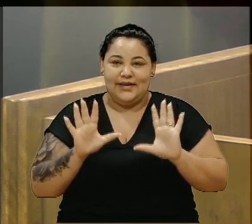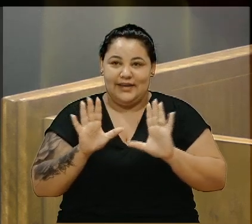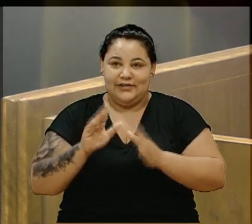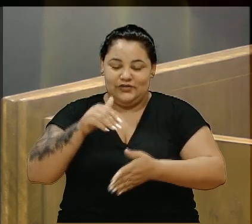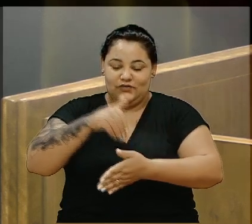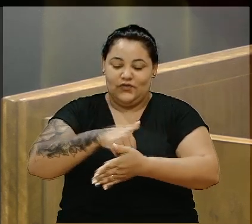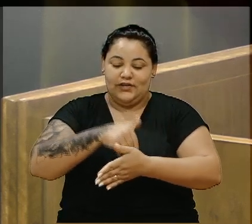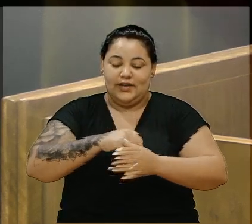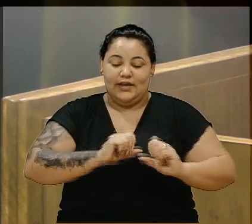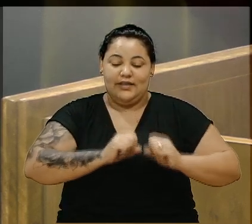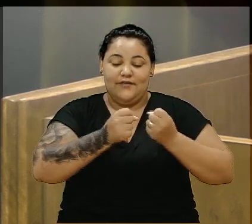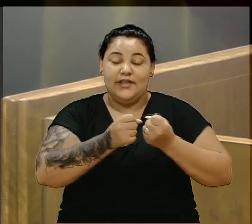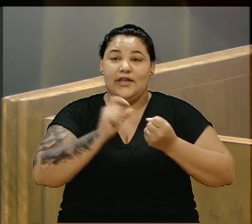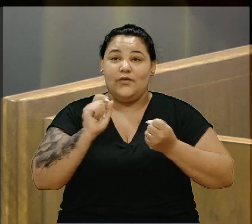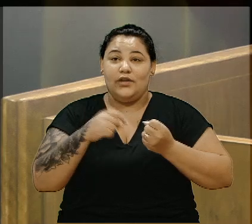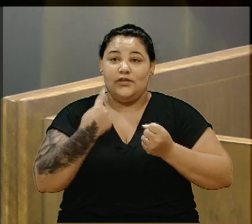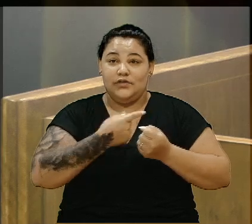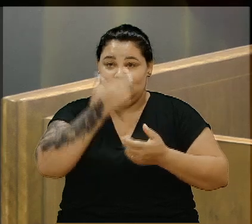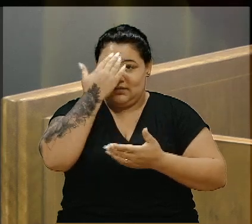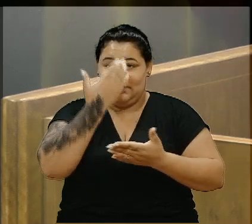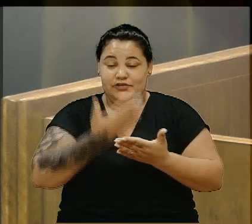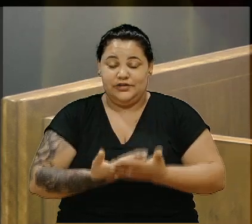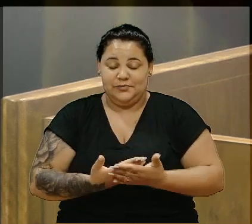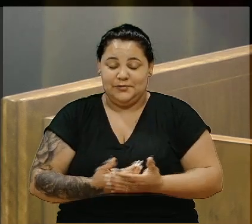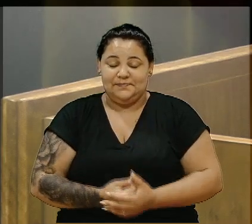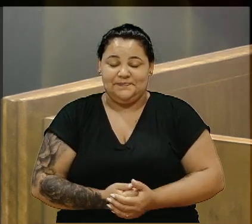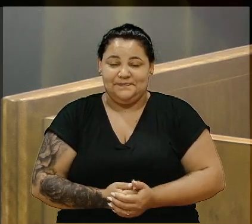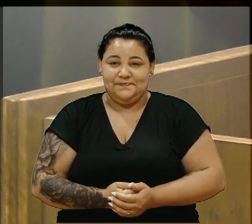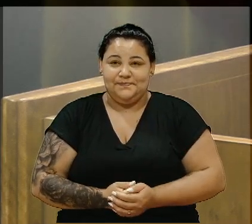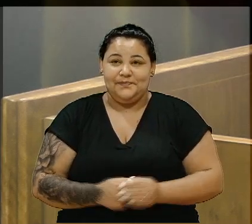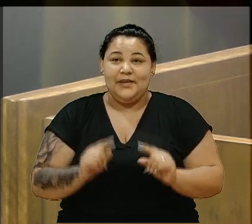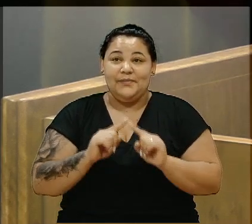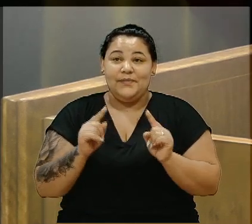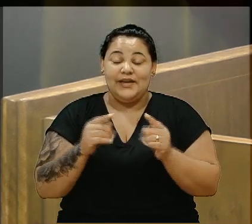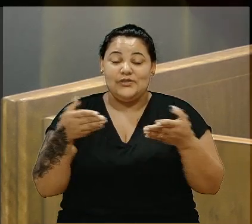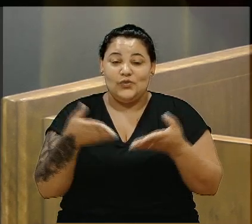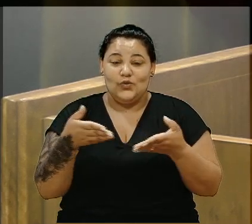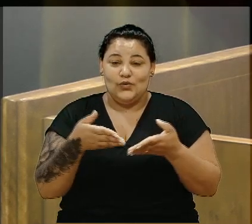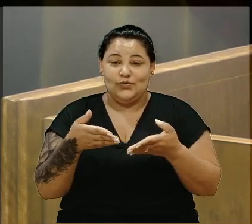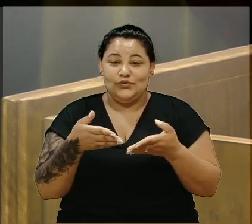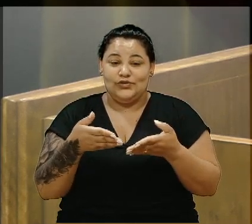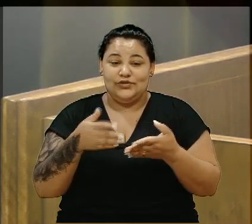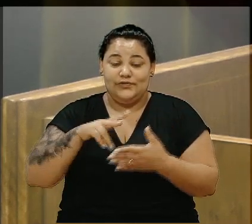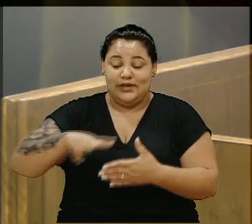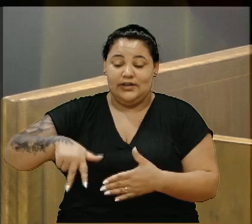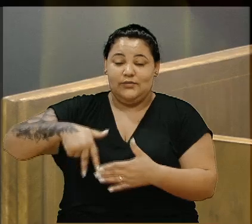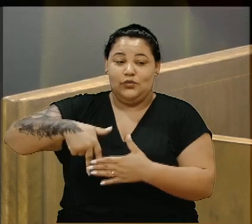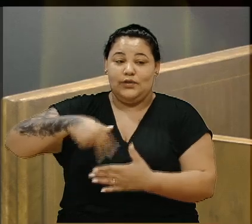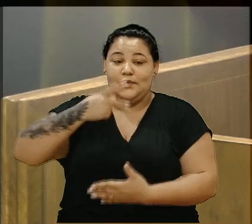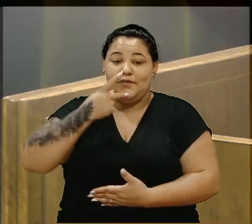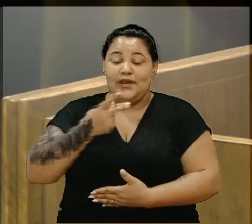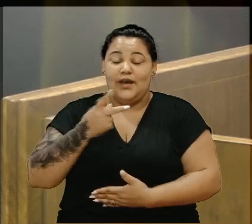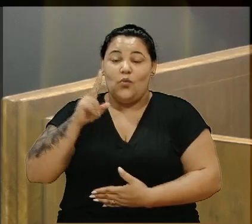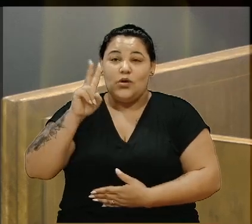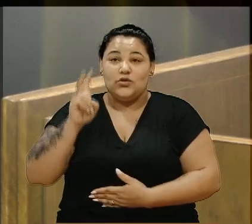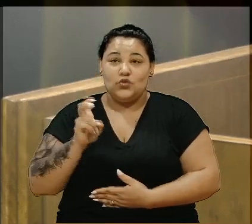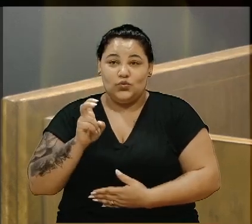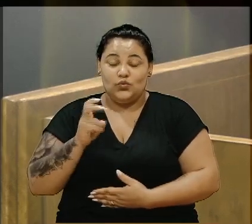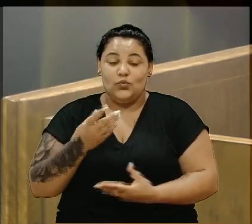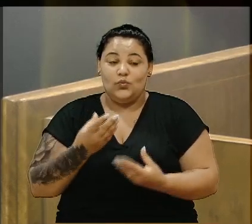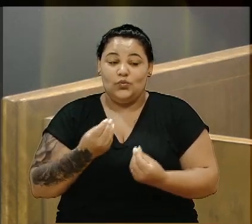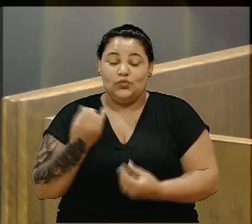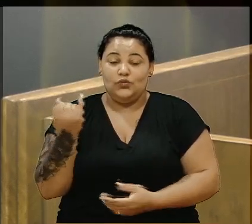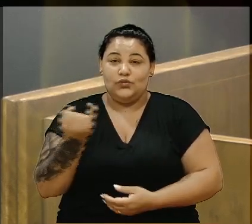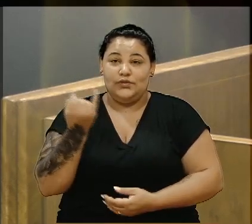e de defender aquilo que a gente acredita. Mas eu vim hoje para esse espaço da declaração para falar de uma pauta